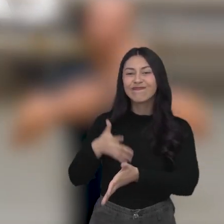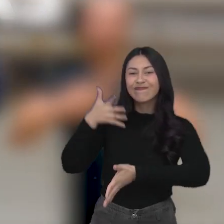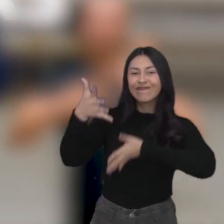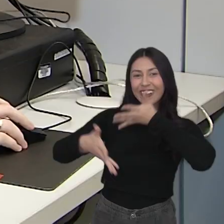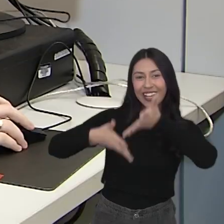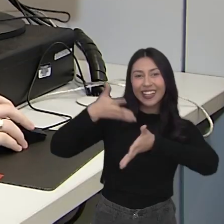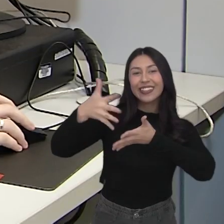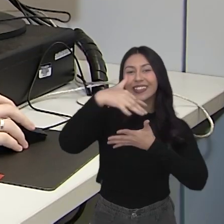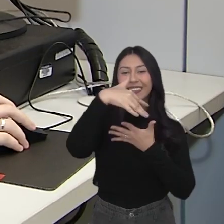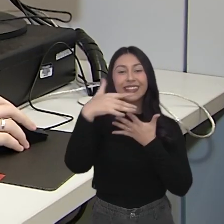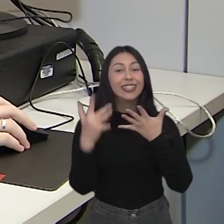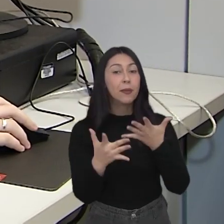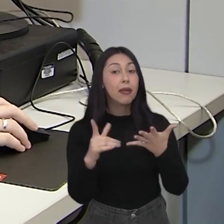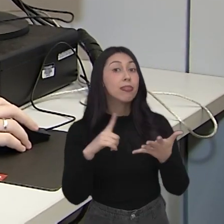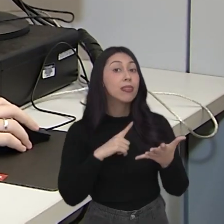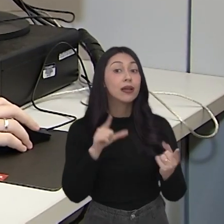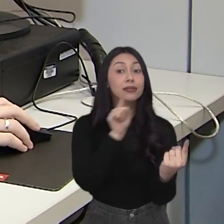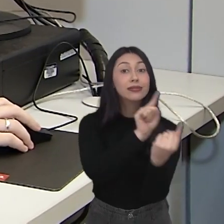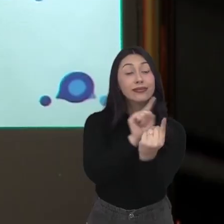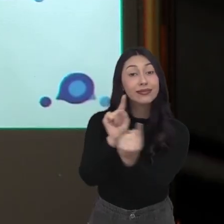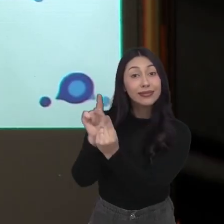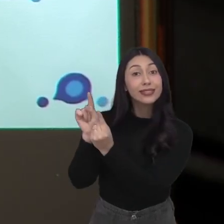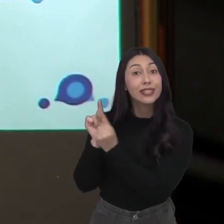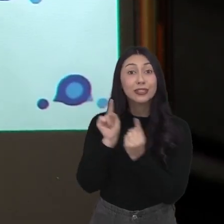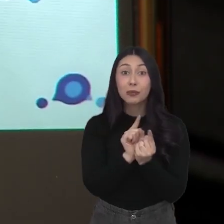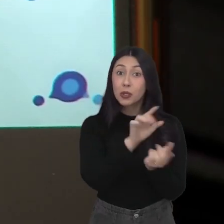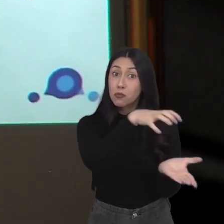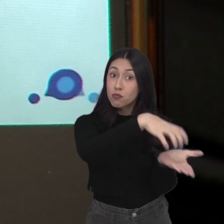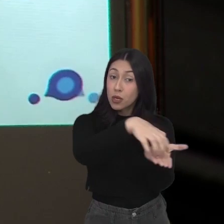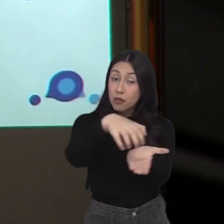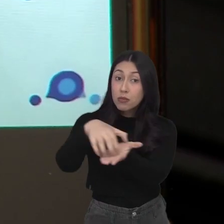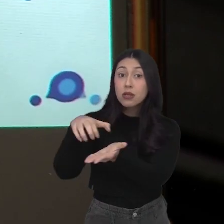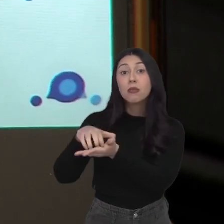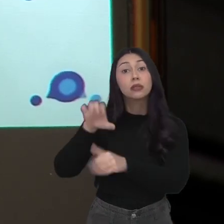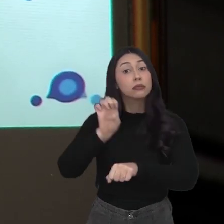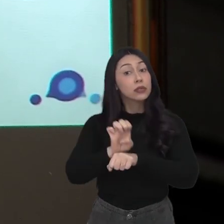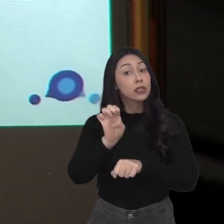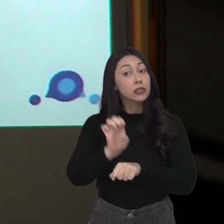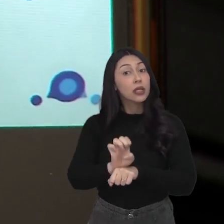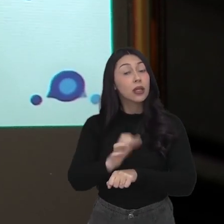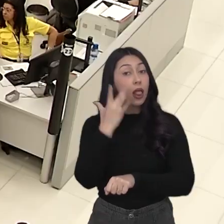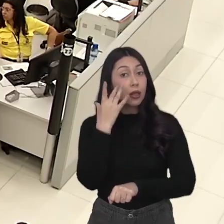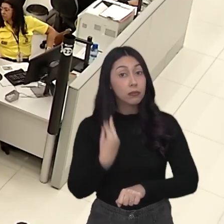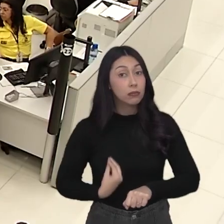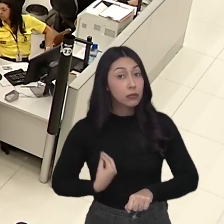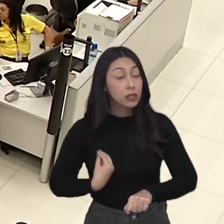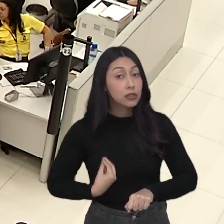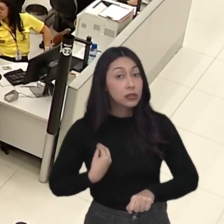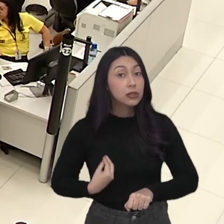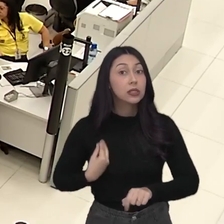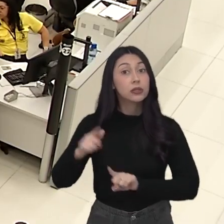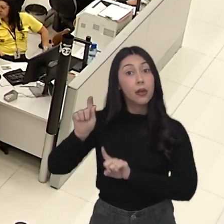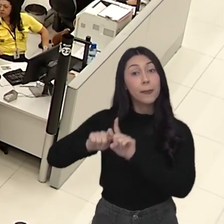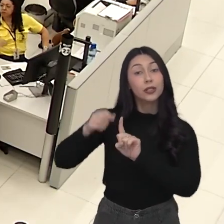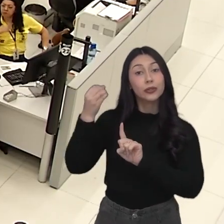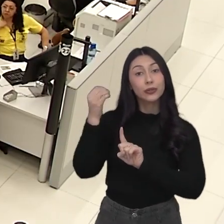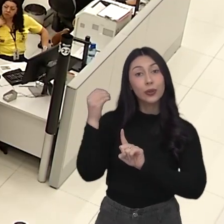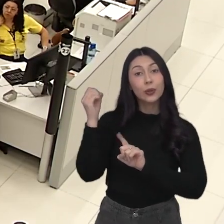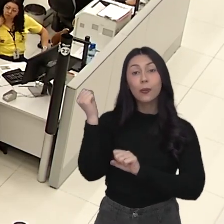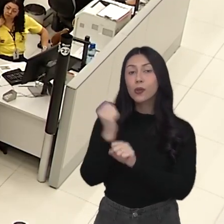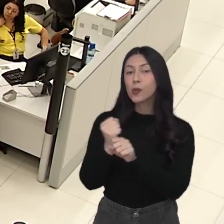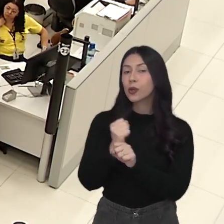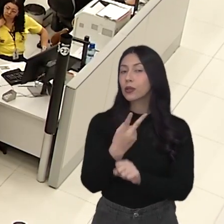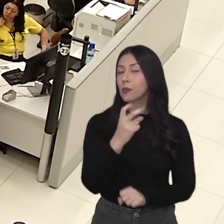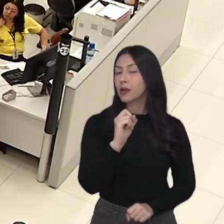São Libras, que já oferece o atendimento em língua de sinais em órgãos estaduais com serviços presenciais desde outubro